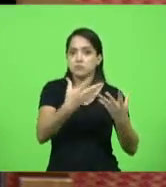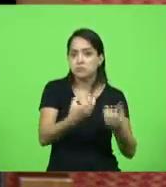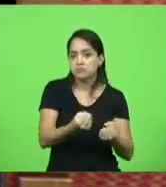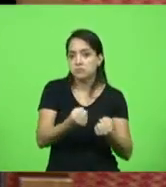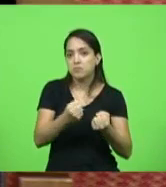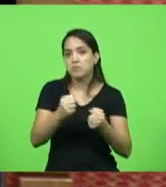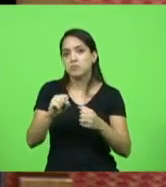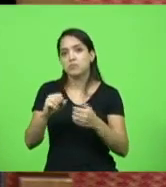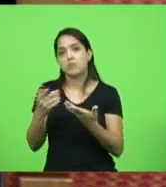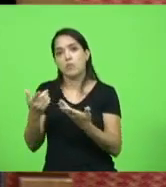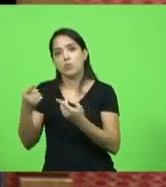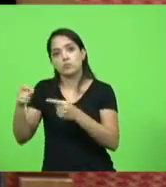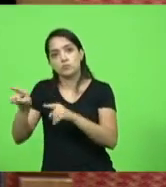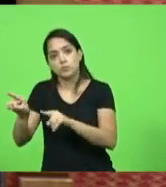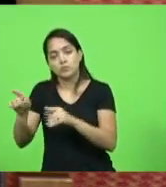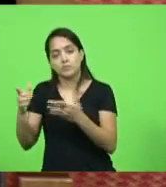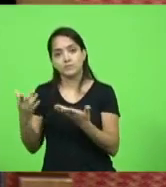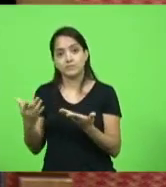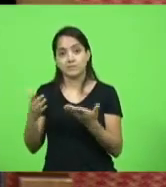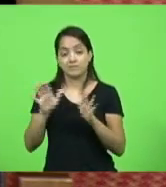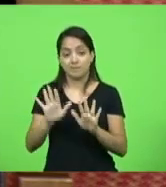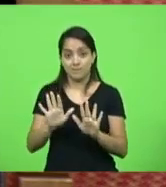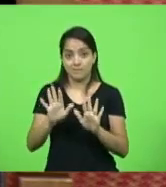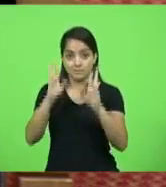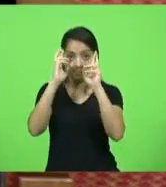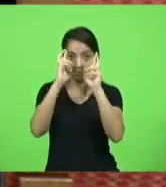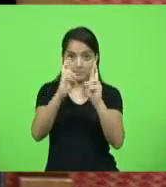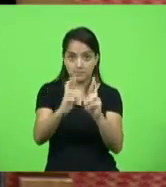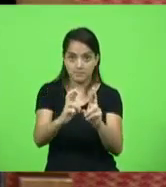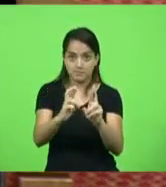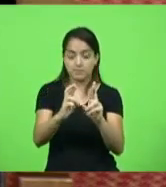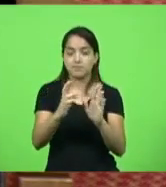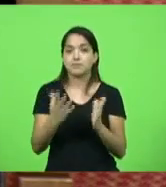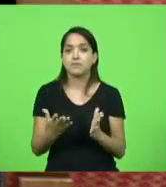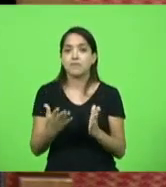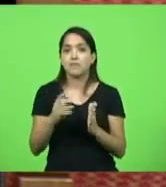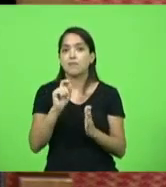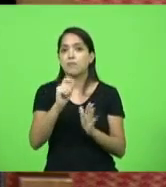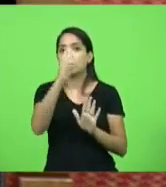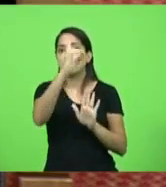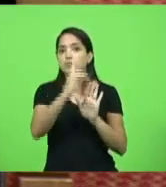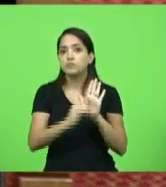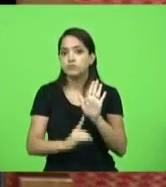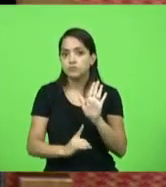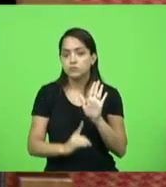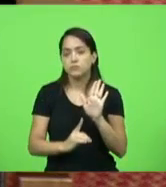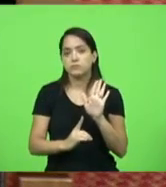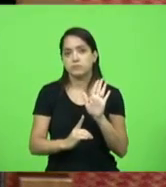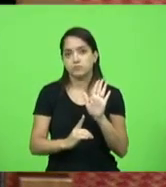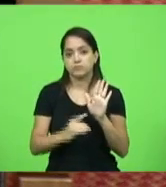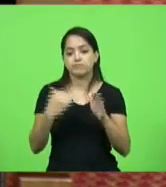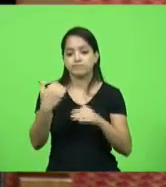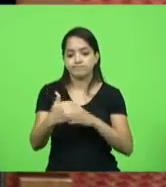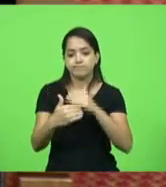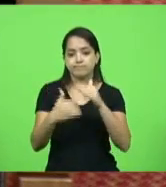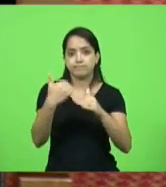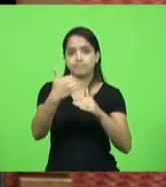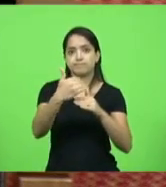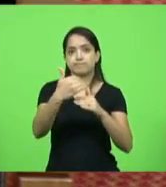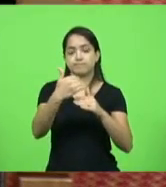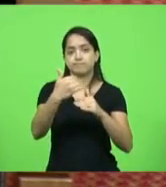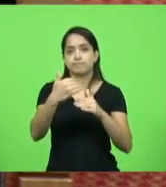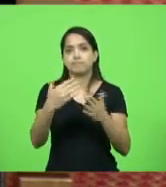contra. Agora, o que nós temos que respeitar é o direito de que esse trâmite seja